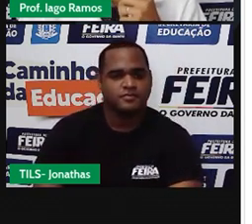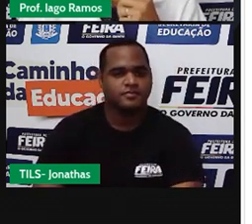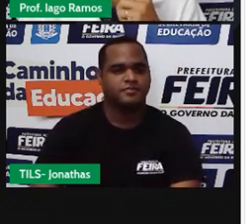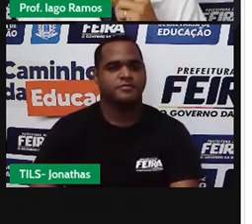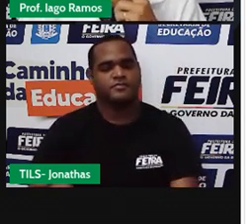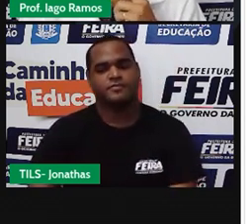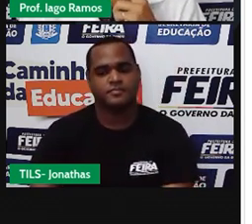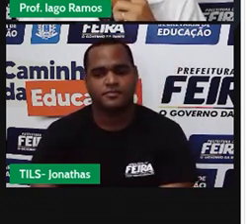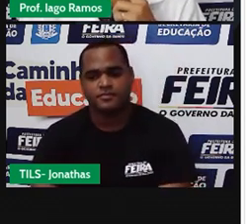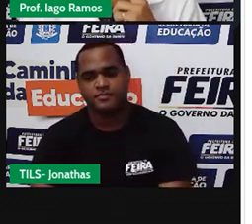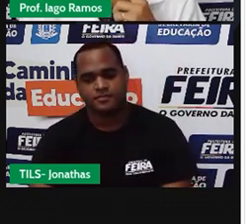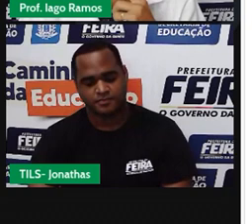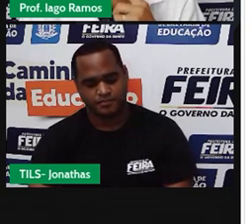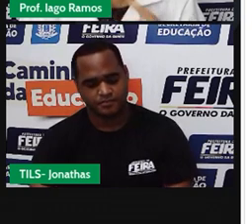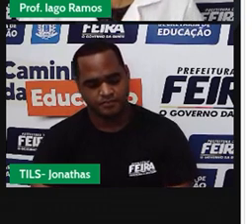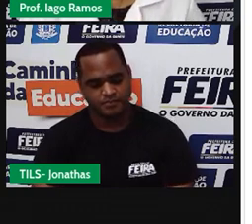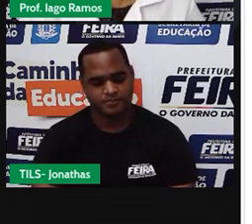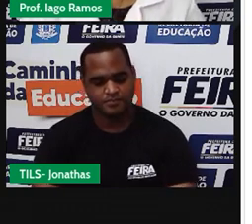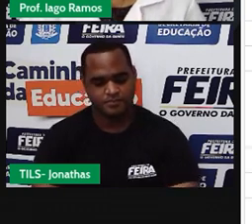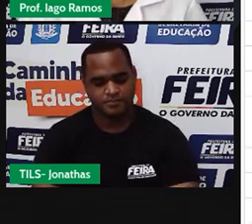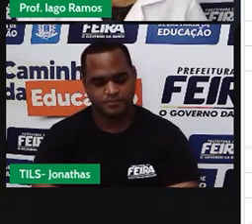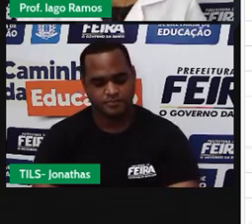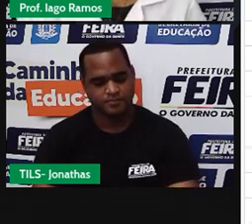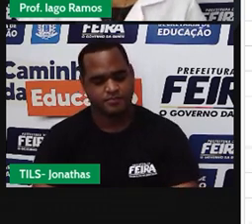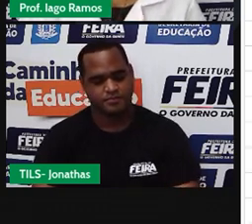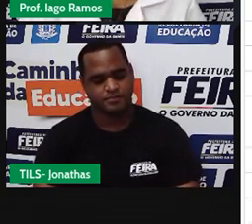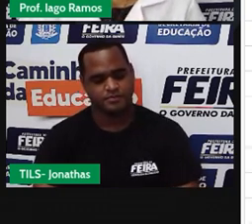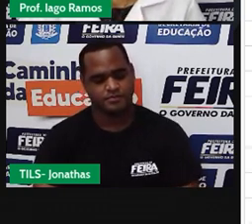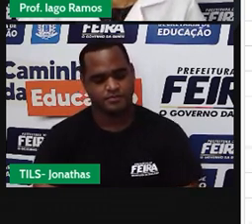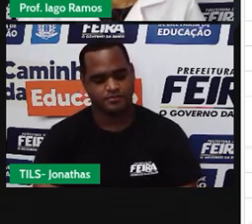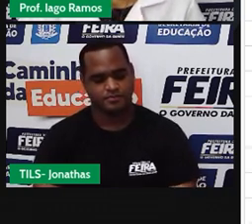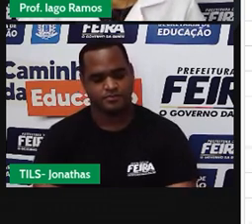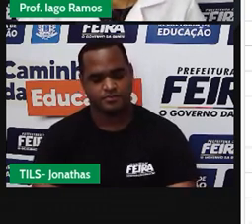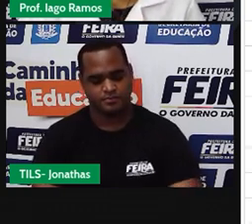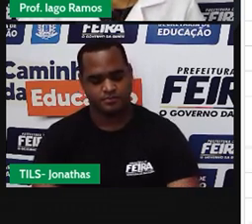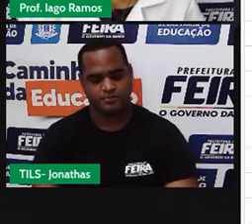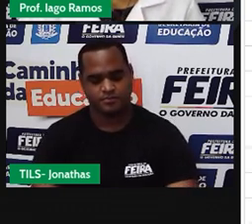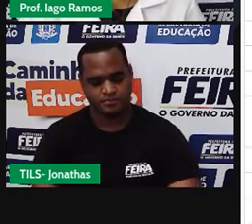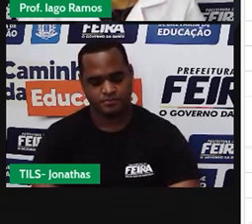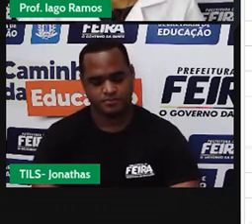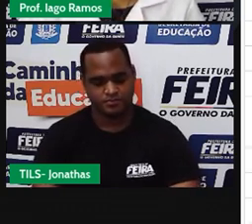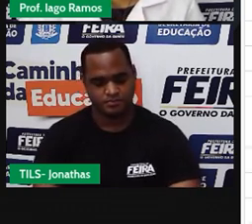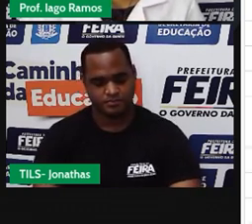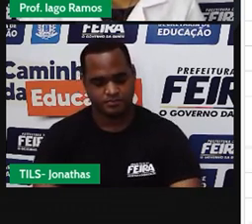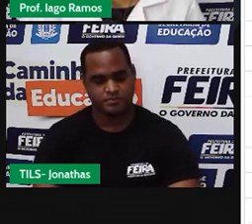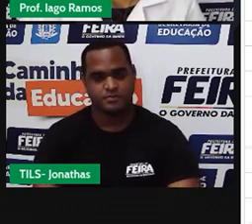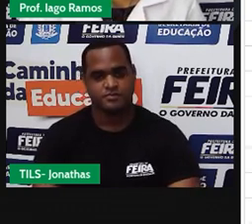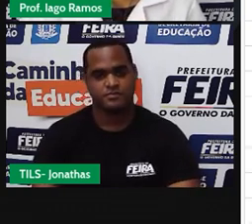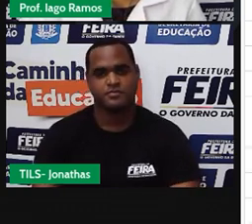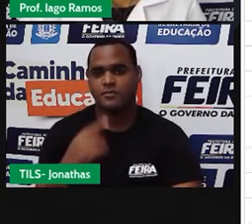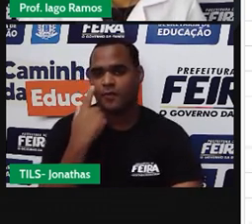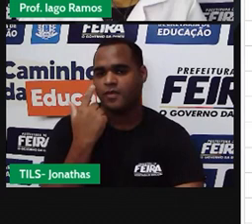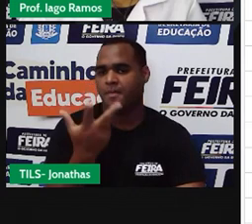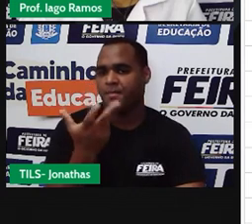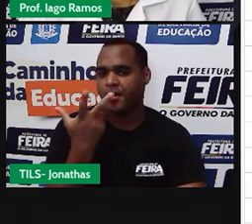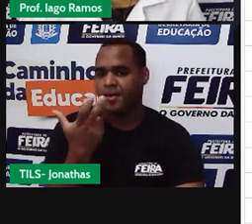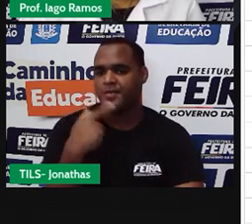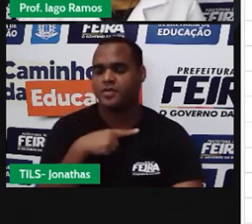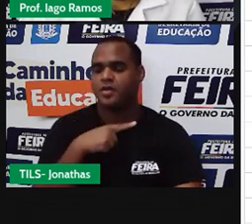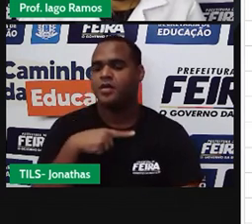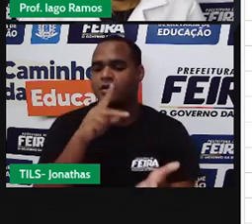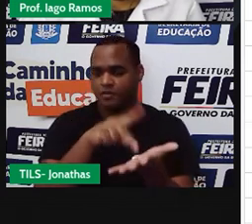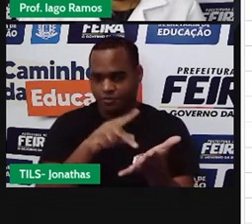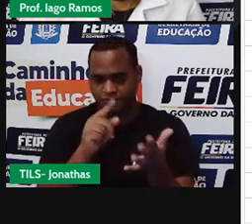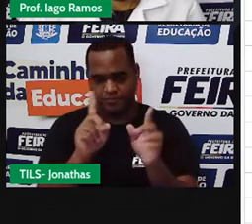e como fazer dessa forma aqui e aí você vai entender você já viu o o